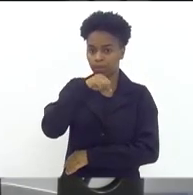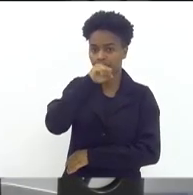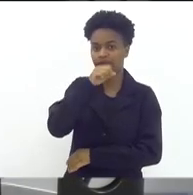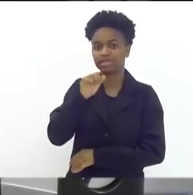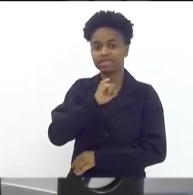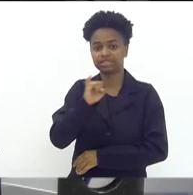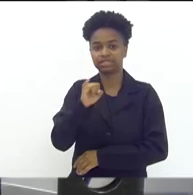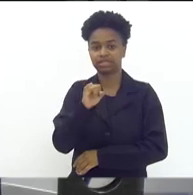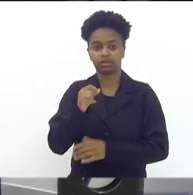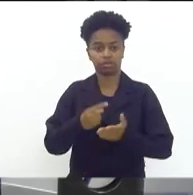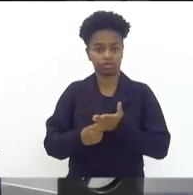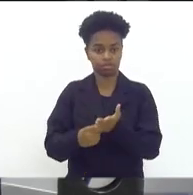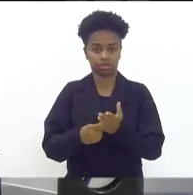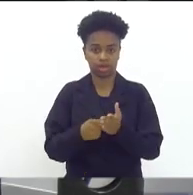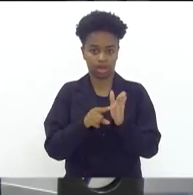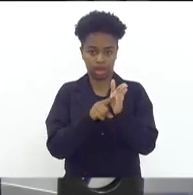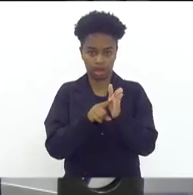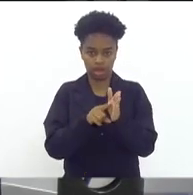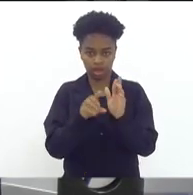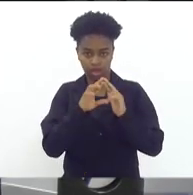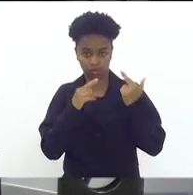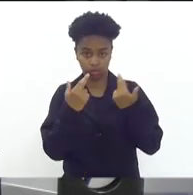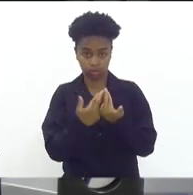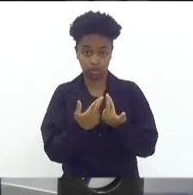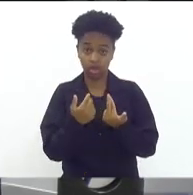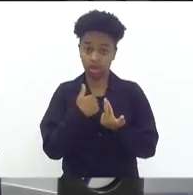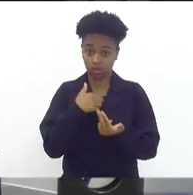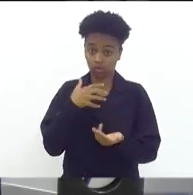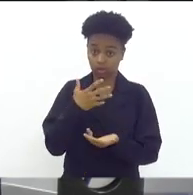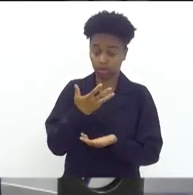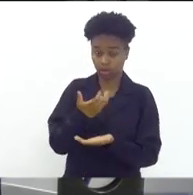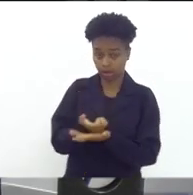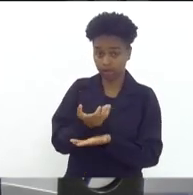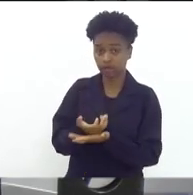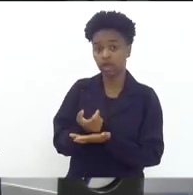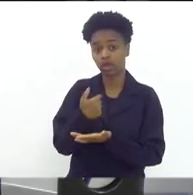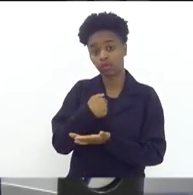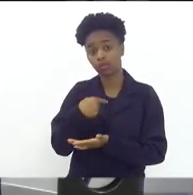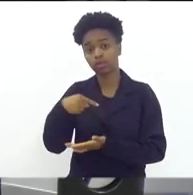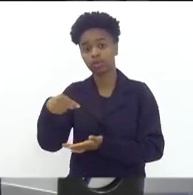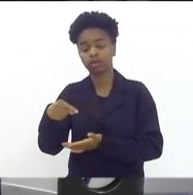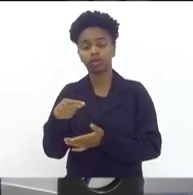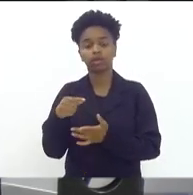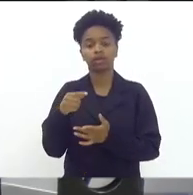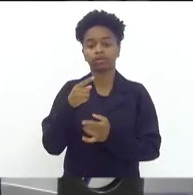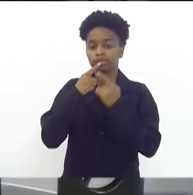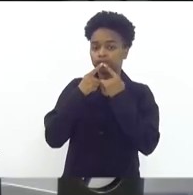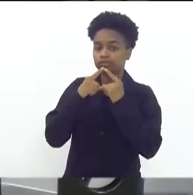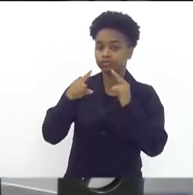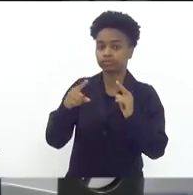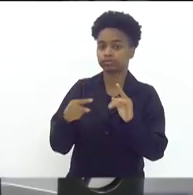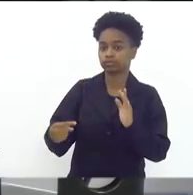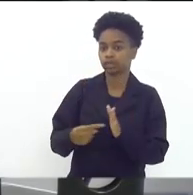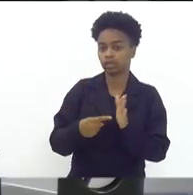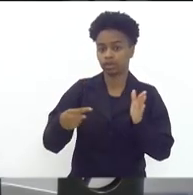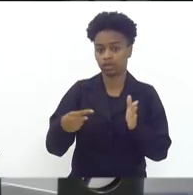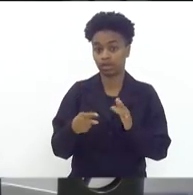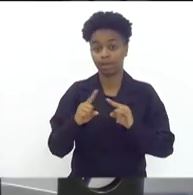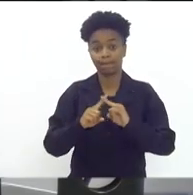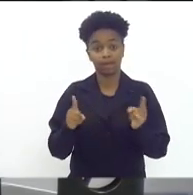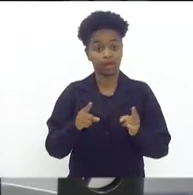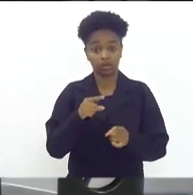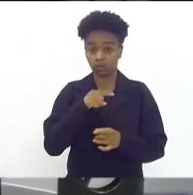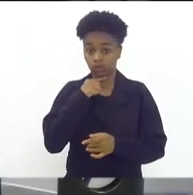se marquei audiência e aí eu disse tá gravado que eu ia a ouvidoria que eu era um consumidor e queria fazer uma queixa agência me foi